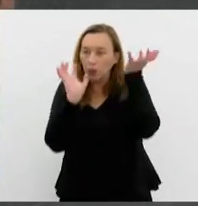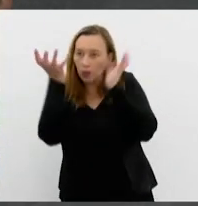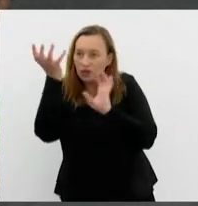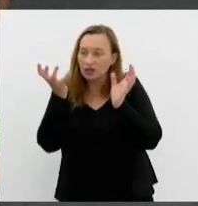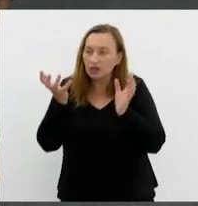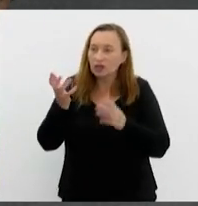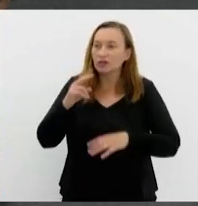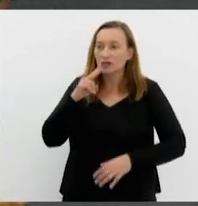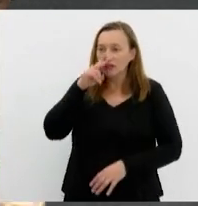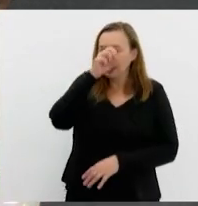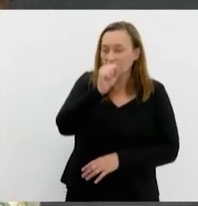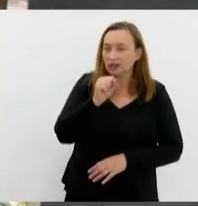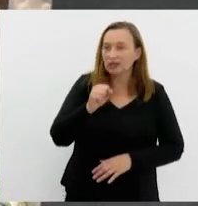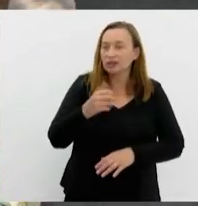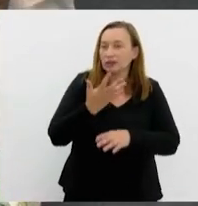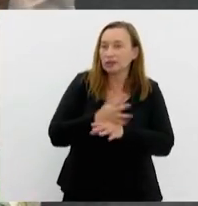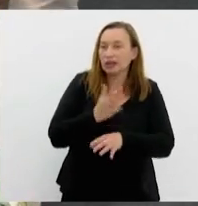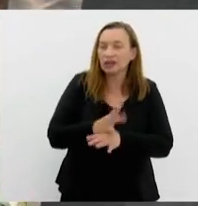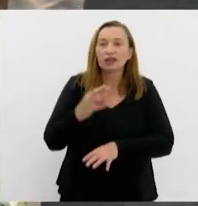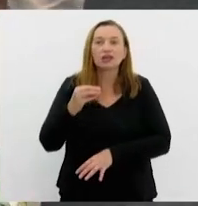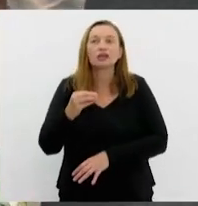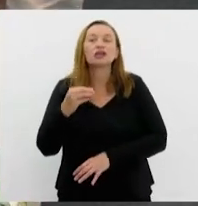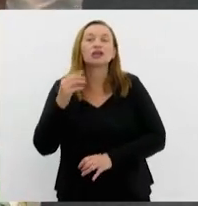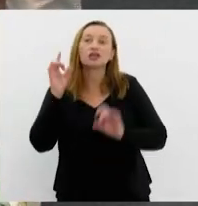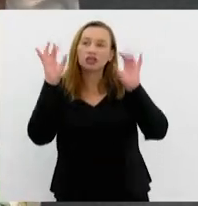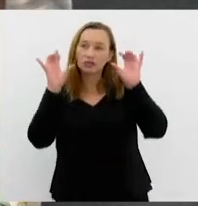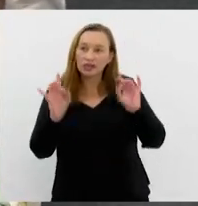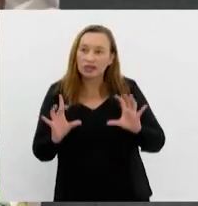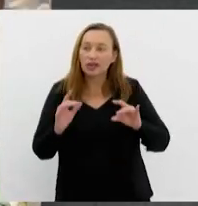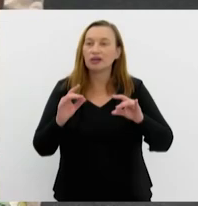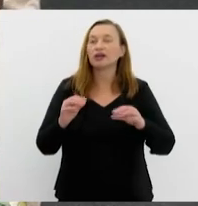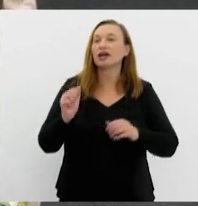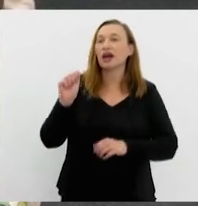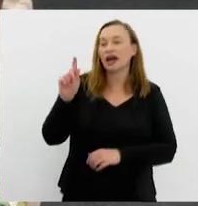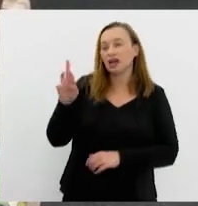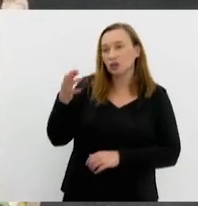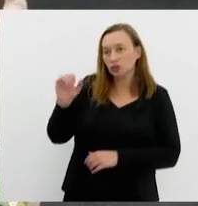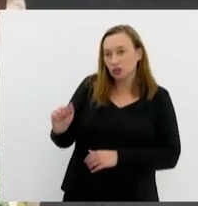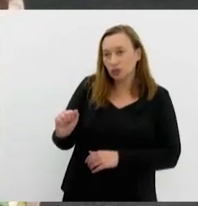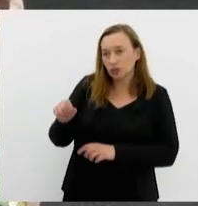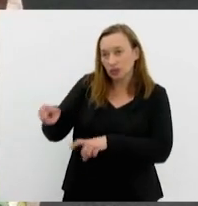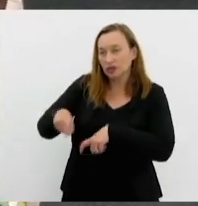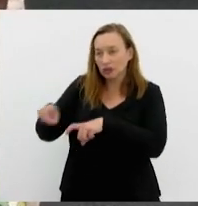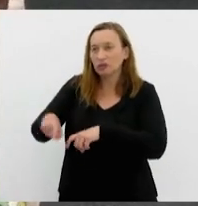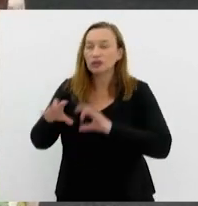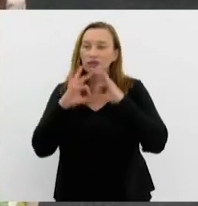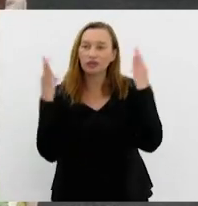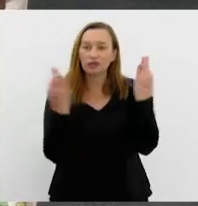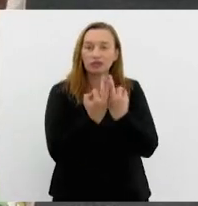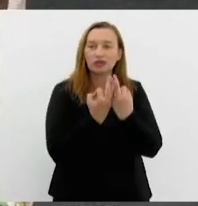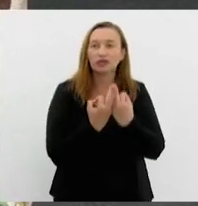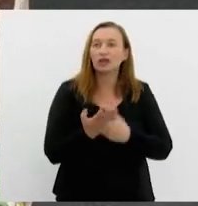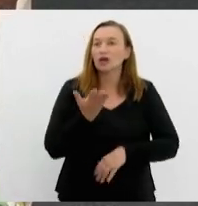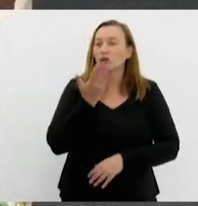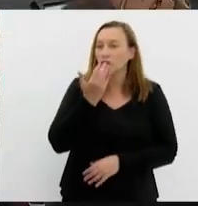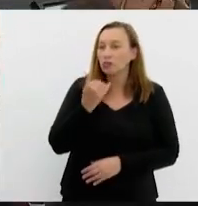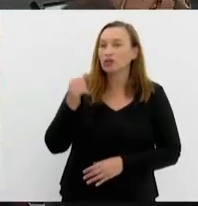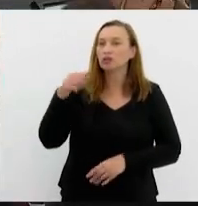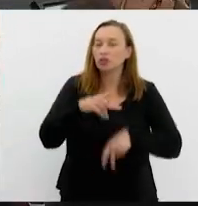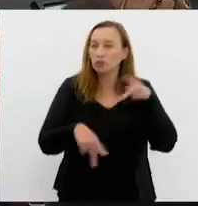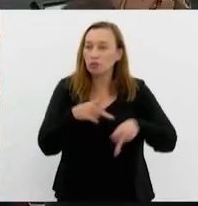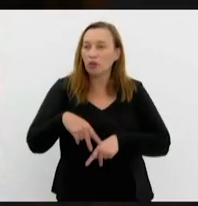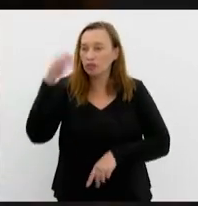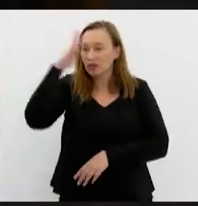novas práticas de produção, em especial na nossa querida e importante agricultura familiar, que é o que põe comida na mesa do povo brasileiro. Muito obrigado.